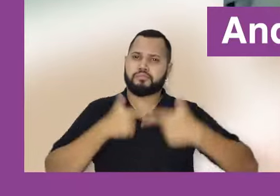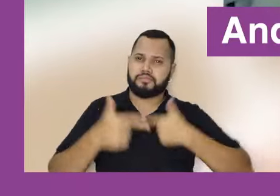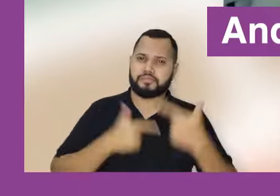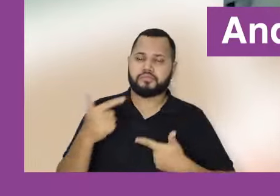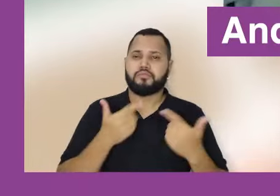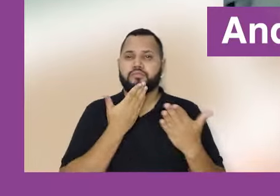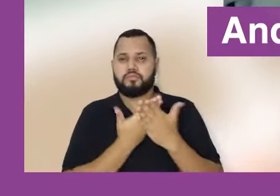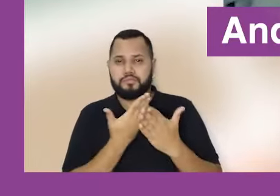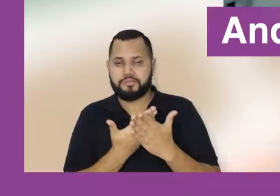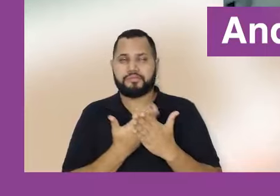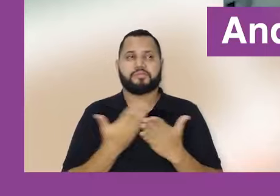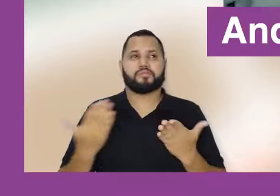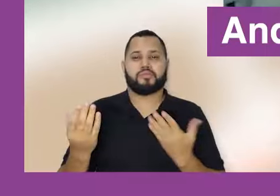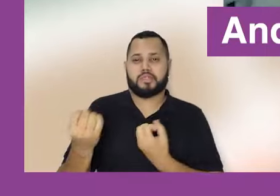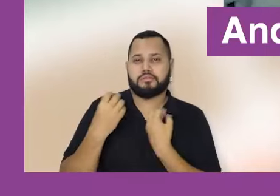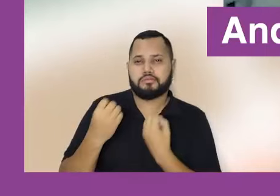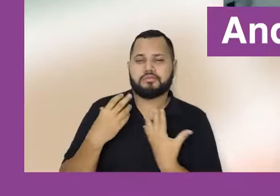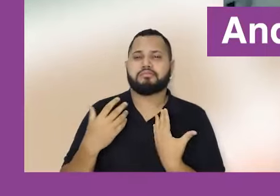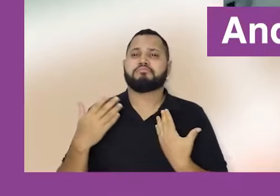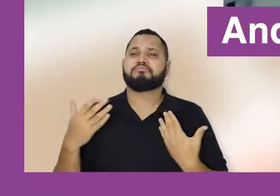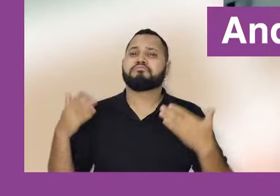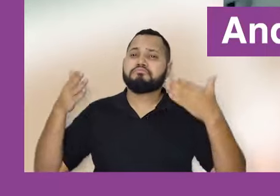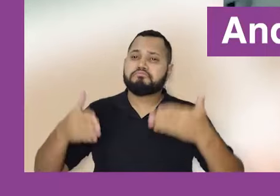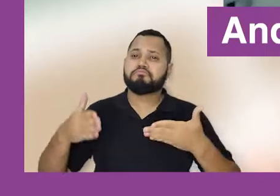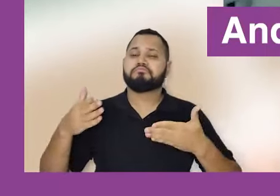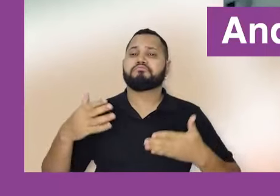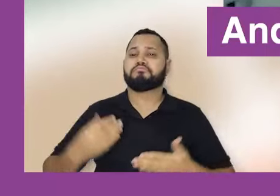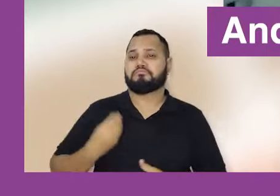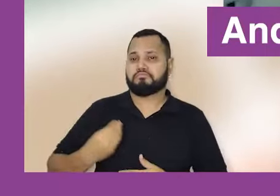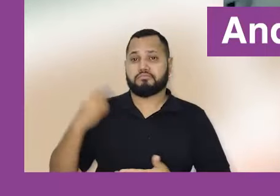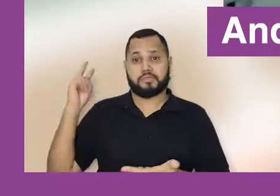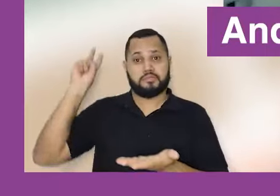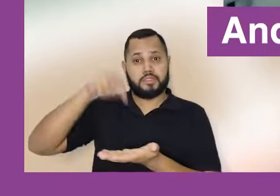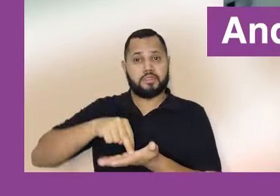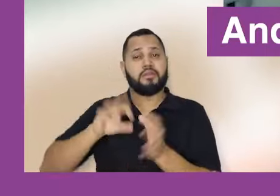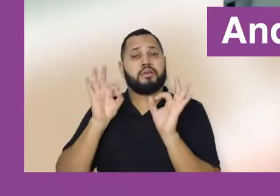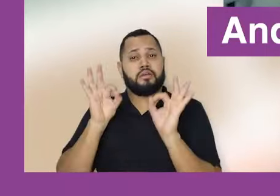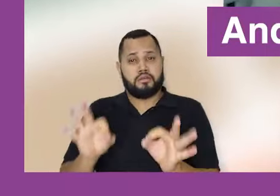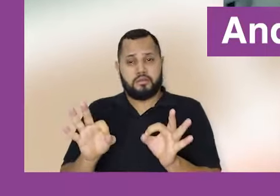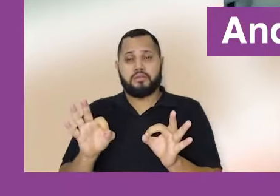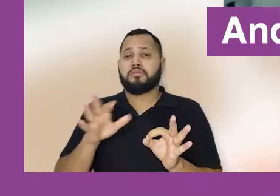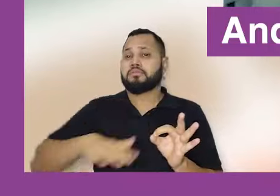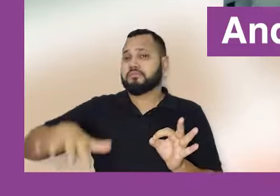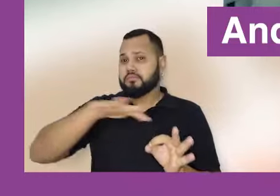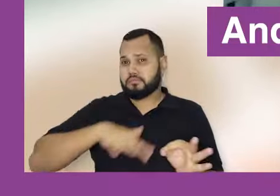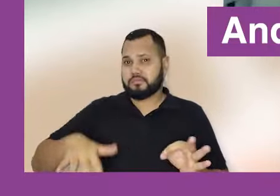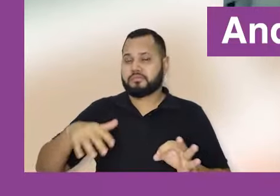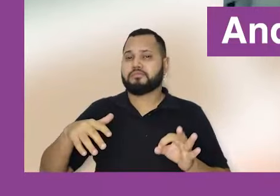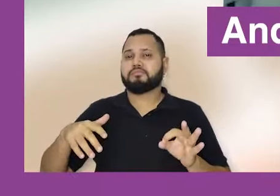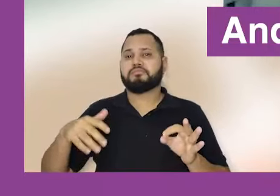trabalhar de estudar de estar ali presente efetivamente no mundo